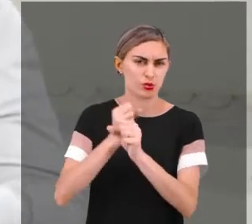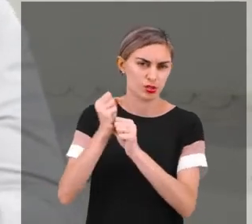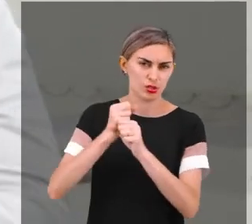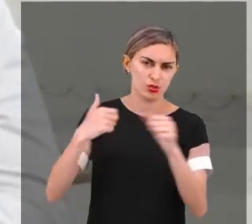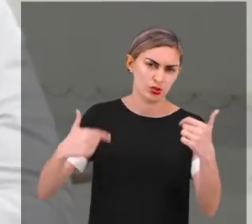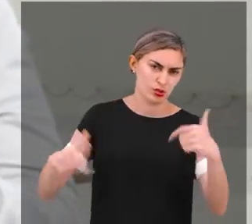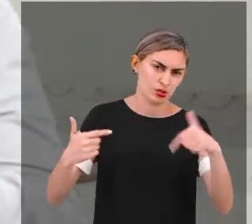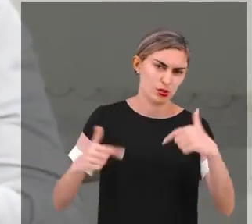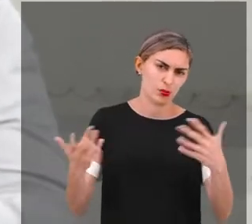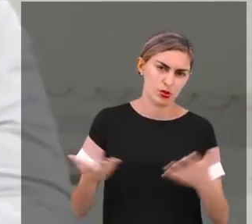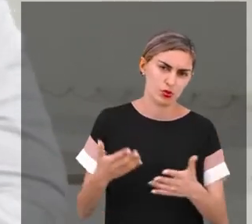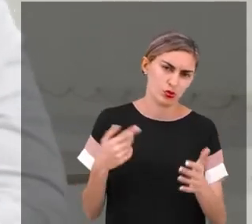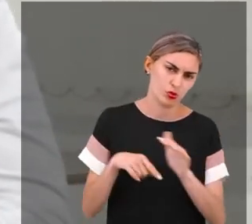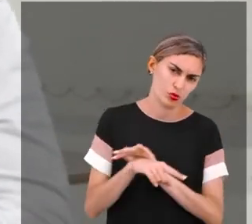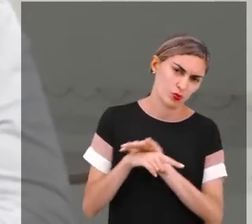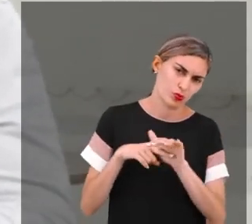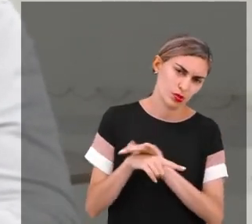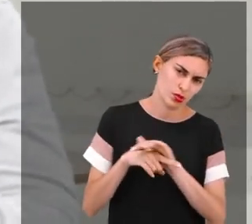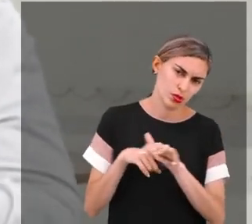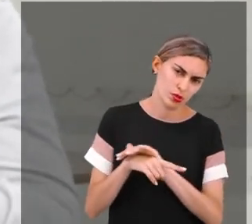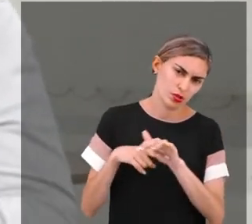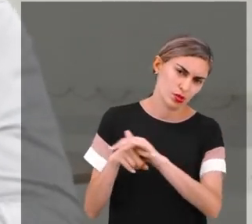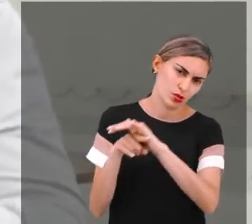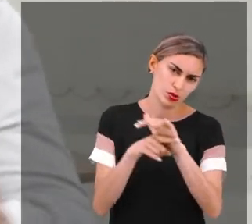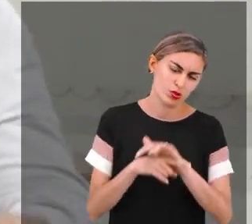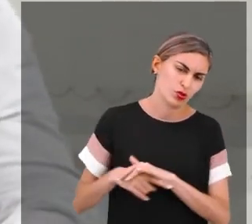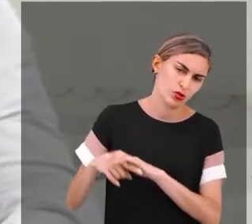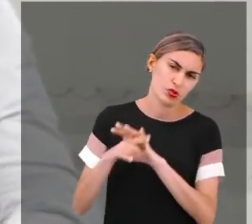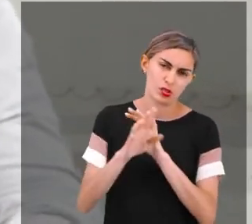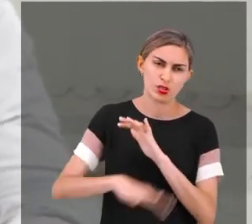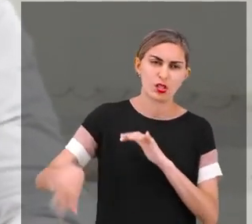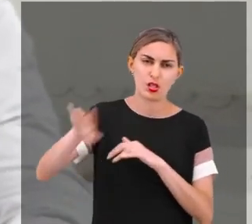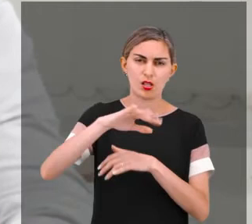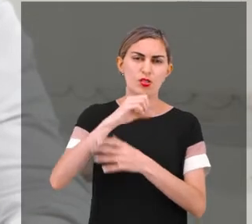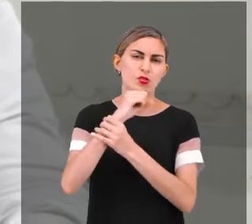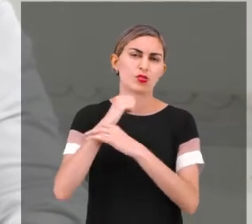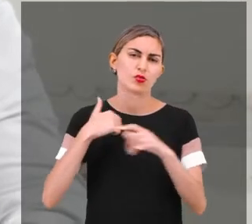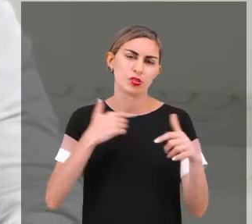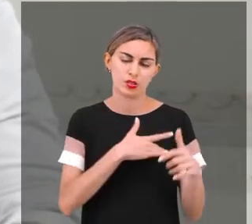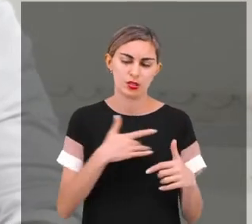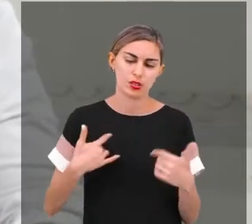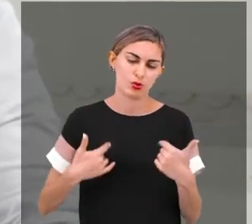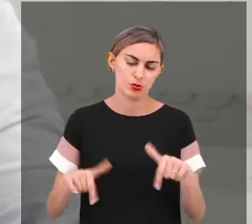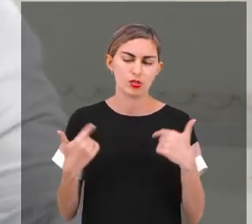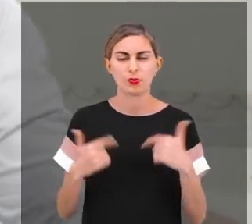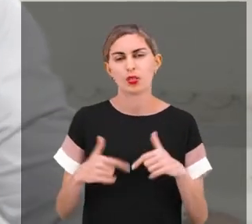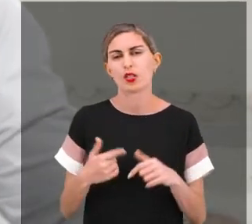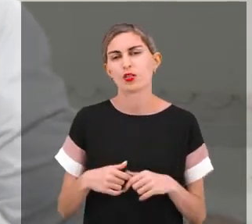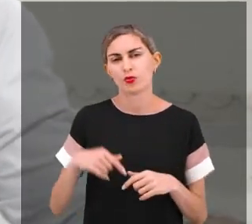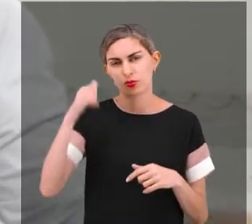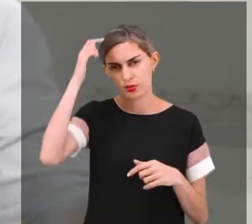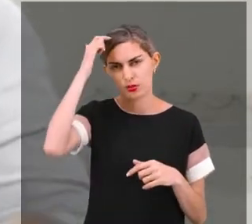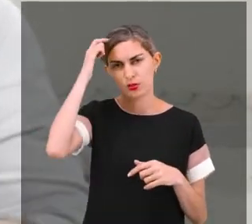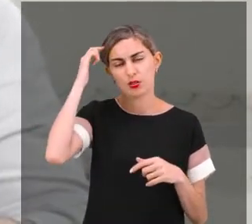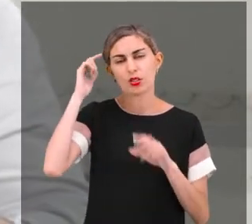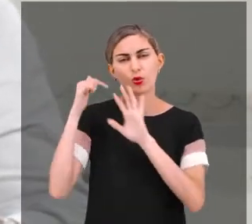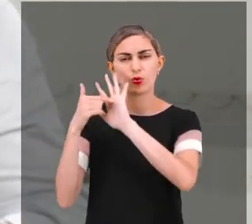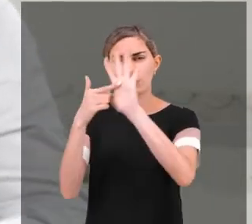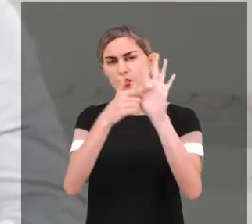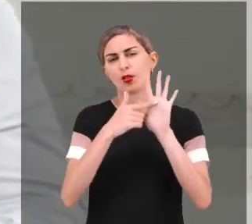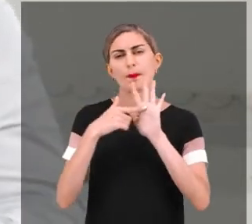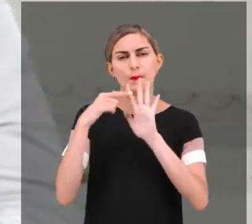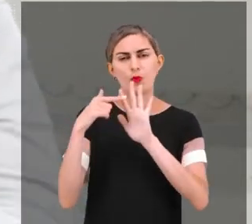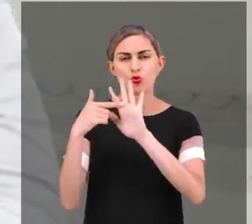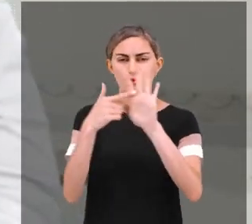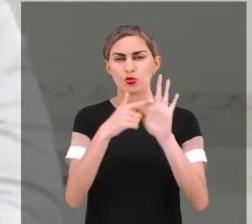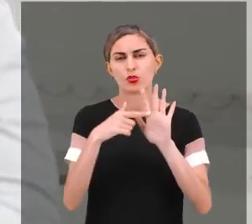Estou trabalhando hoje com pesquisas, nós estamos fazendo pesquisas na área de segurança e saúde do trabalhador. E o seguinte, eu queria